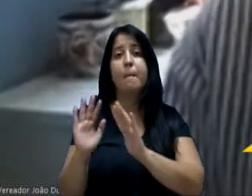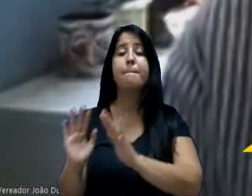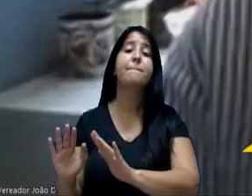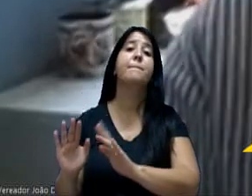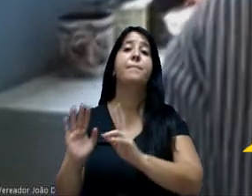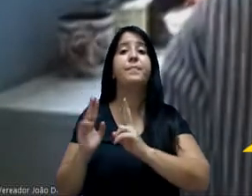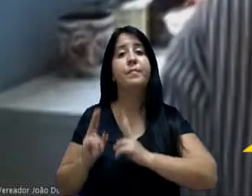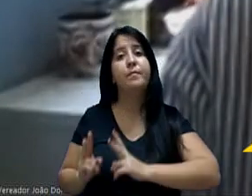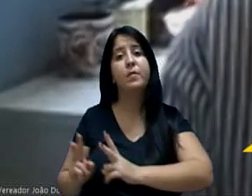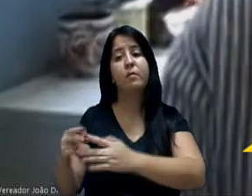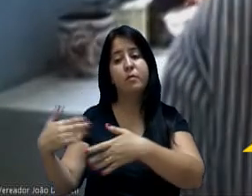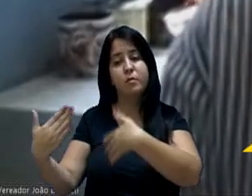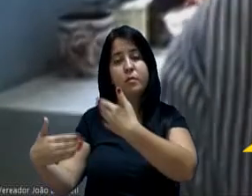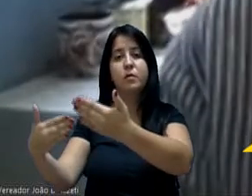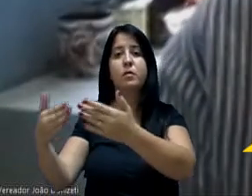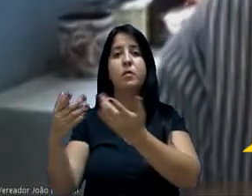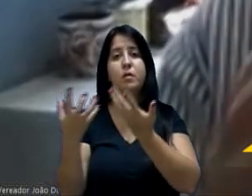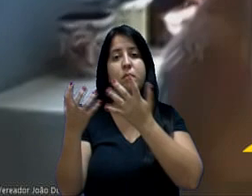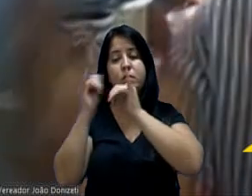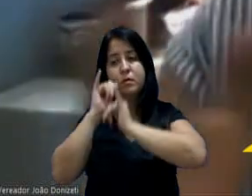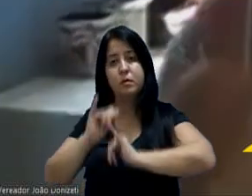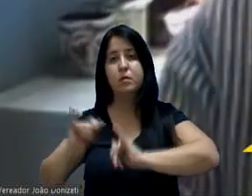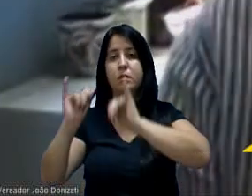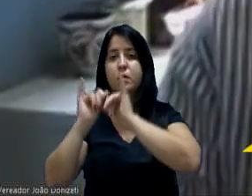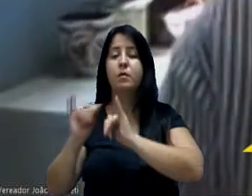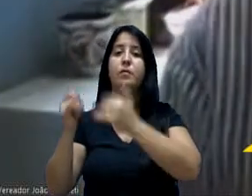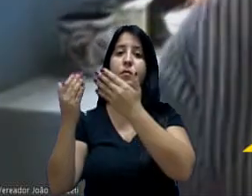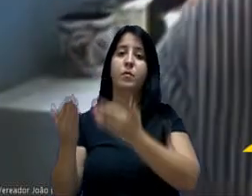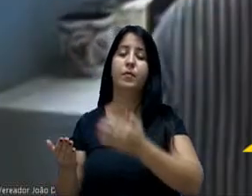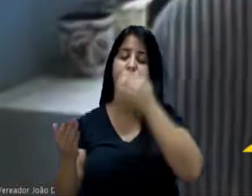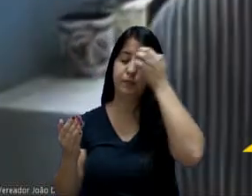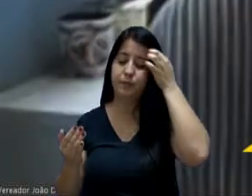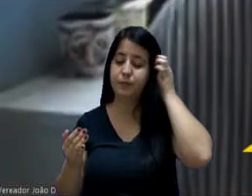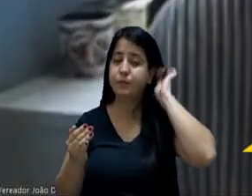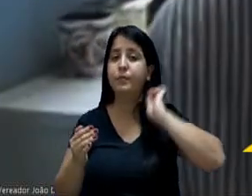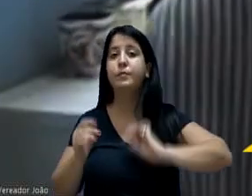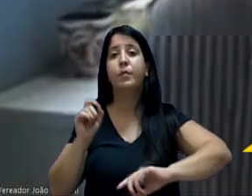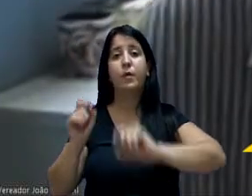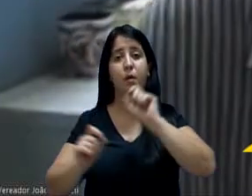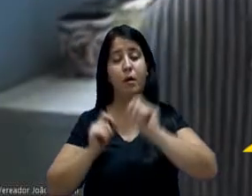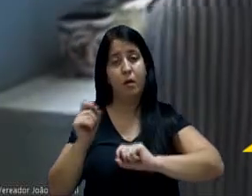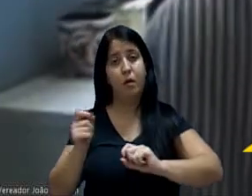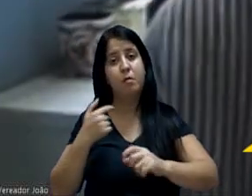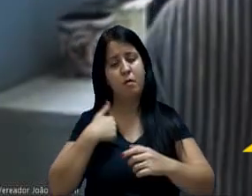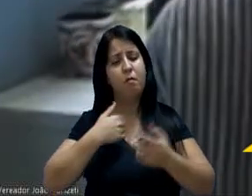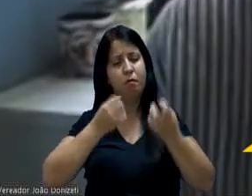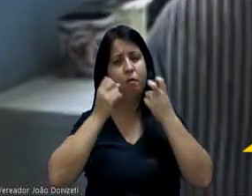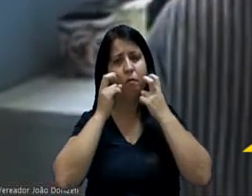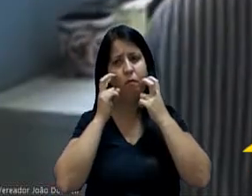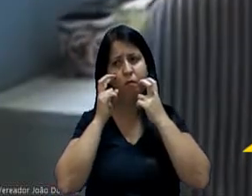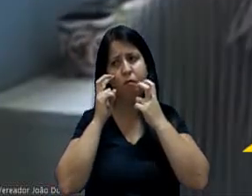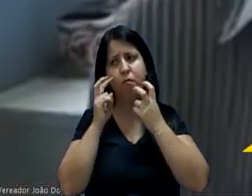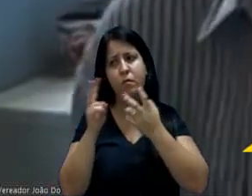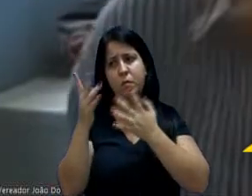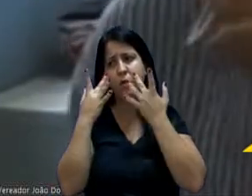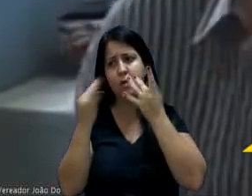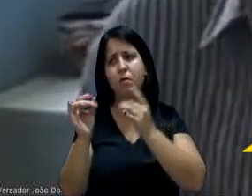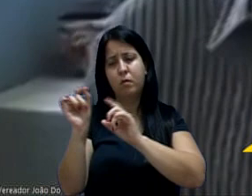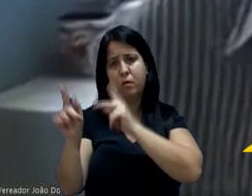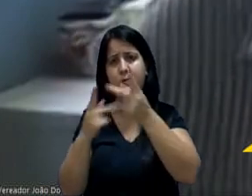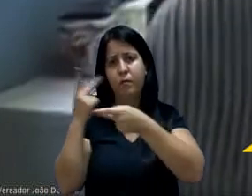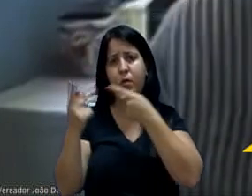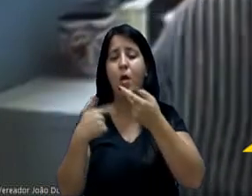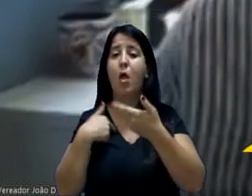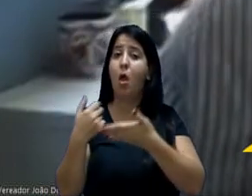esse caminho, quero dizer para Vossa Excelência, até no embate, ouvi algumas colocações feitas por Vossa Excelência. Vou levar